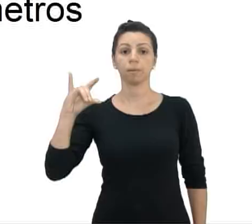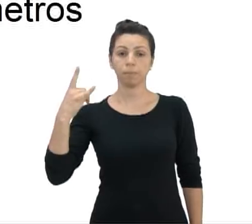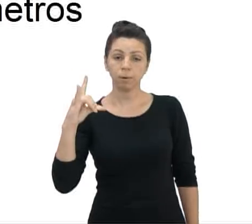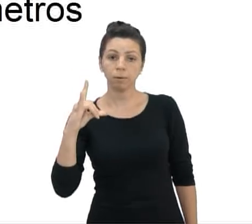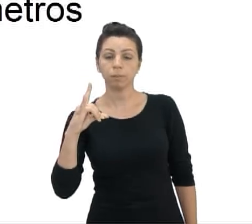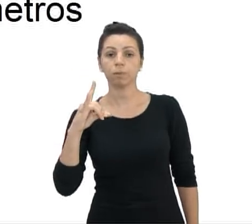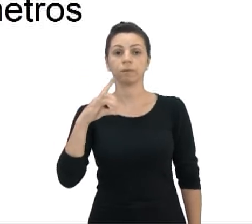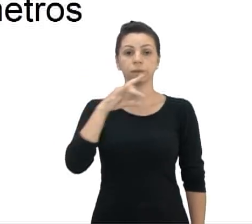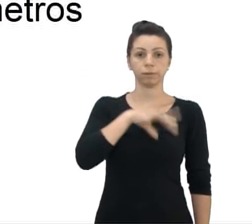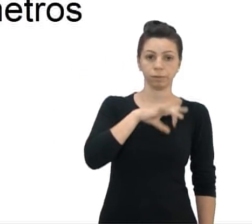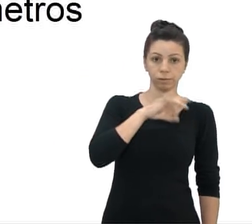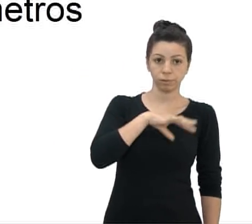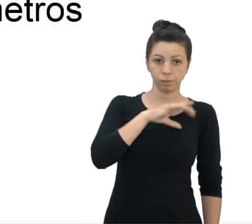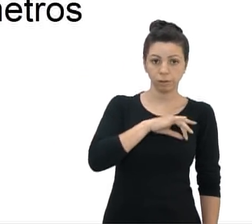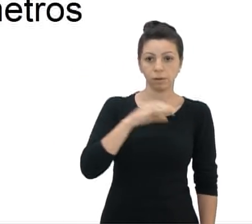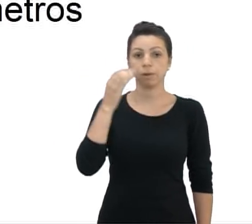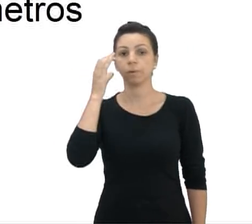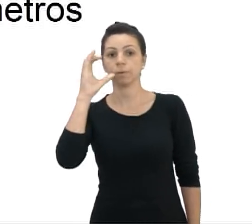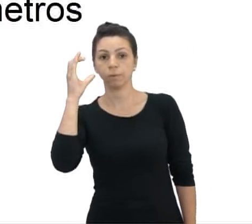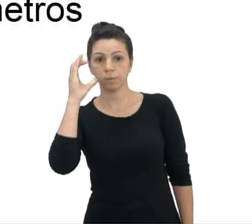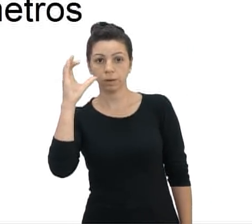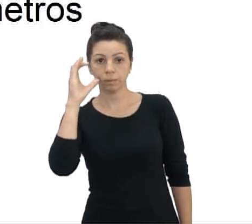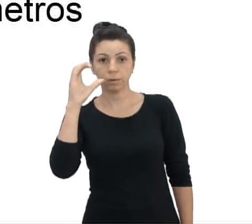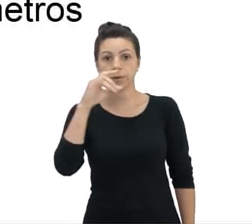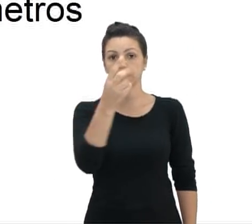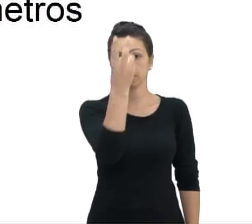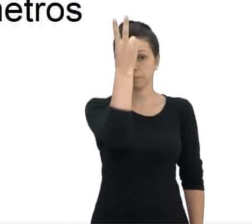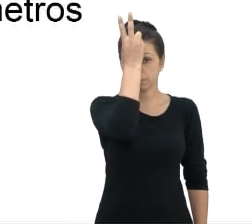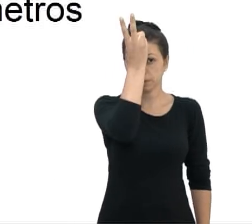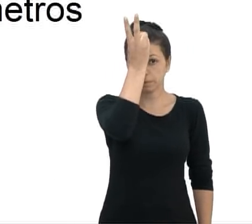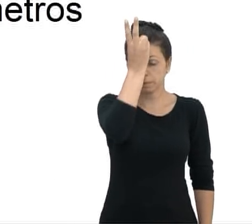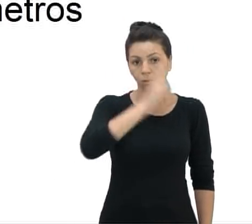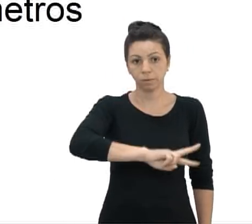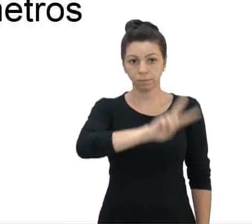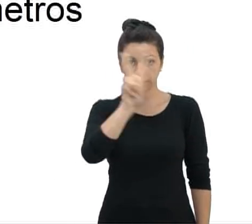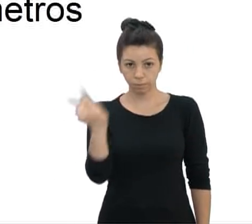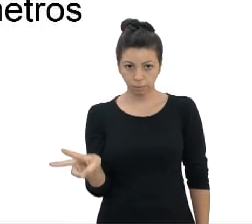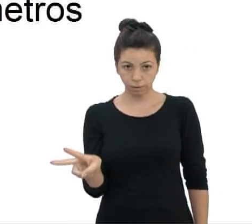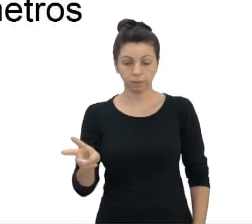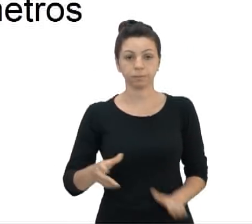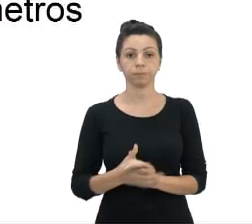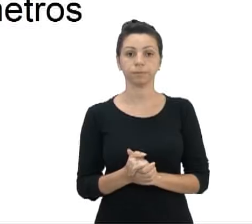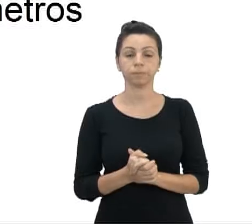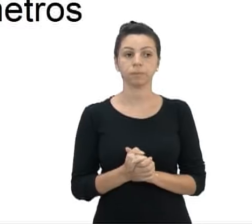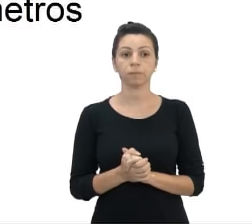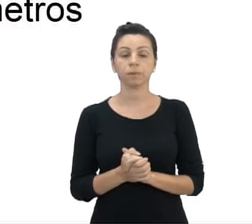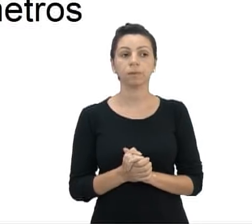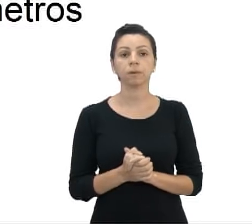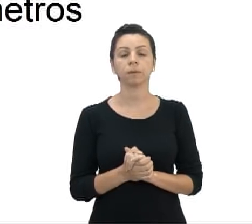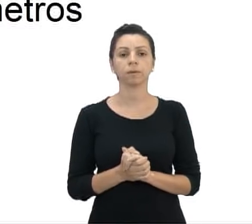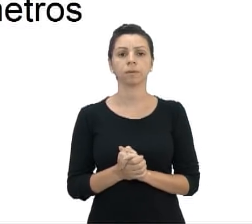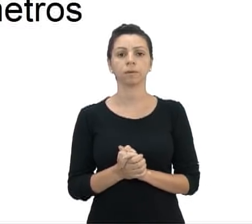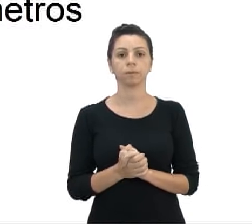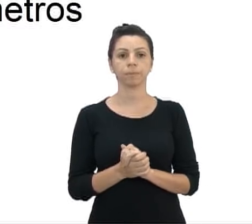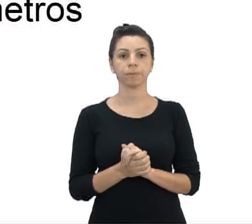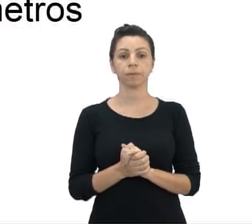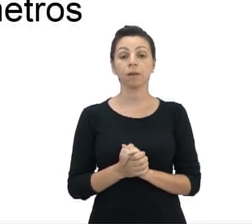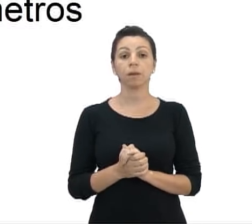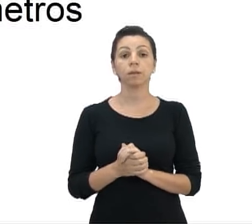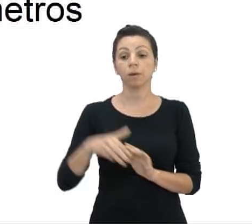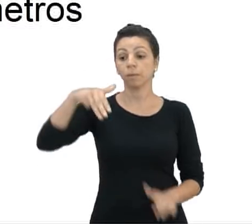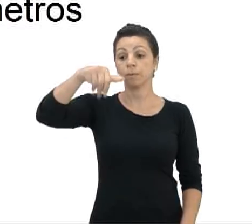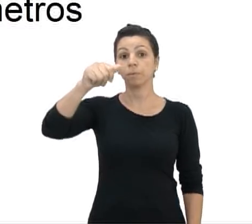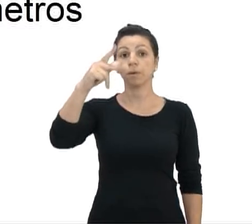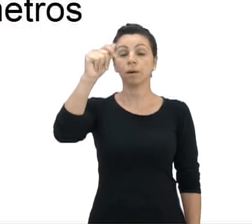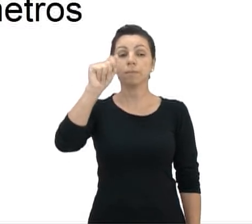Colômbia, Equador, Peru e Venezuela. E nesse mapa que você está vendo do lado esquerdo da sua tela, você vai poder ver um